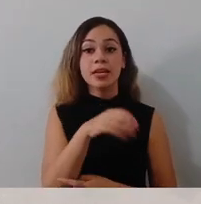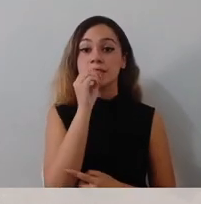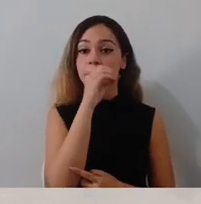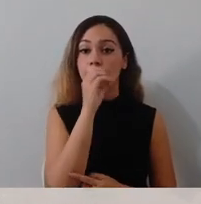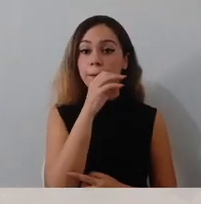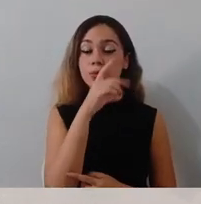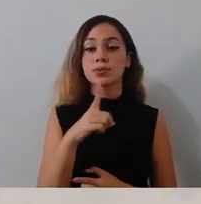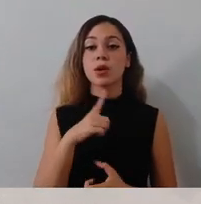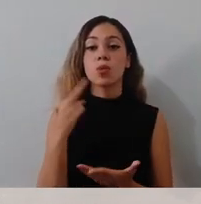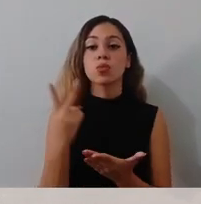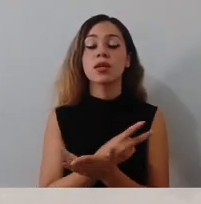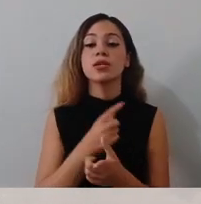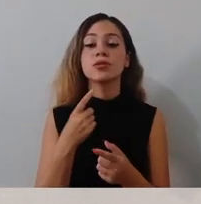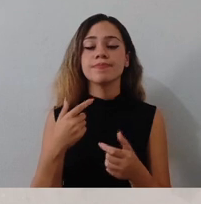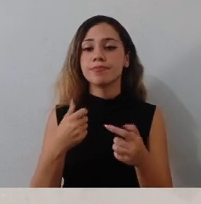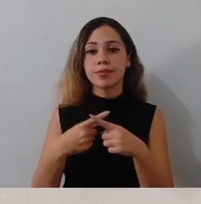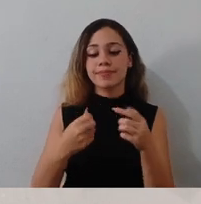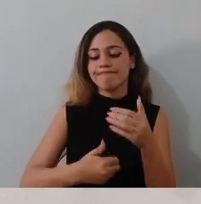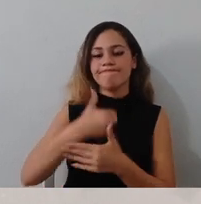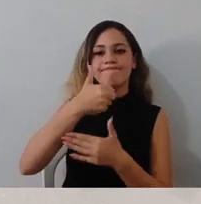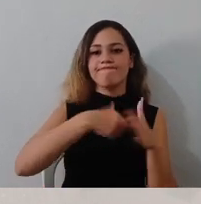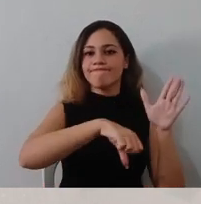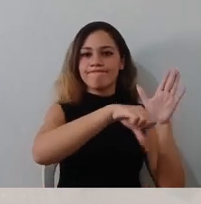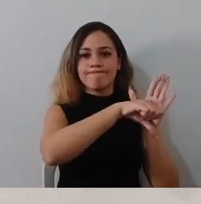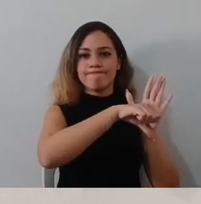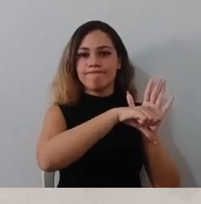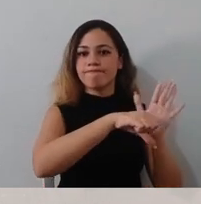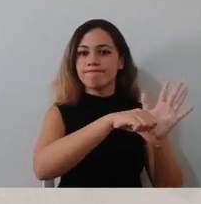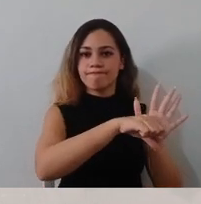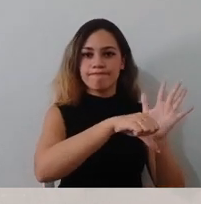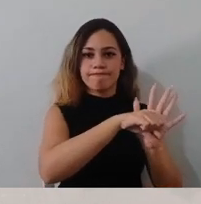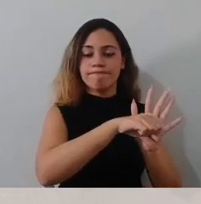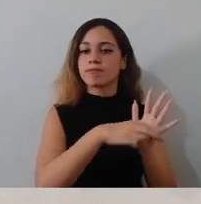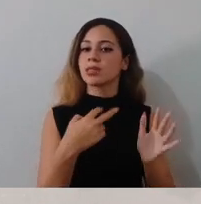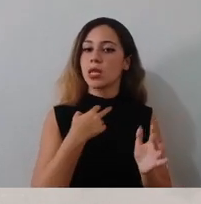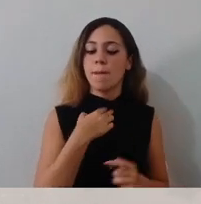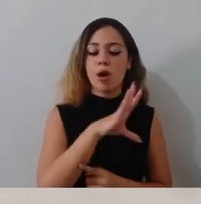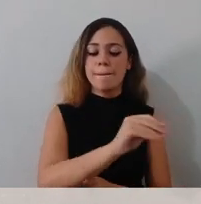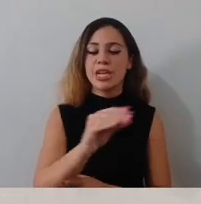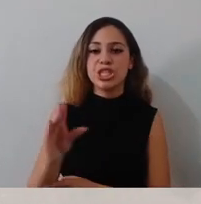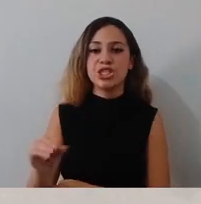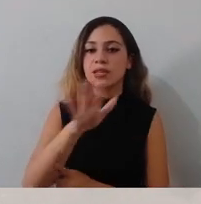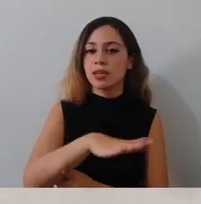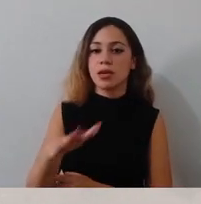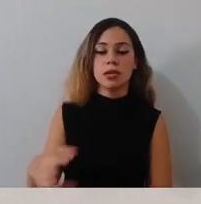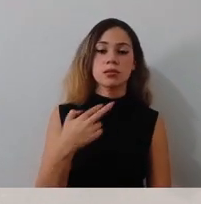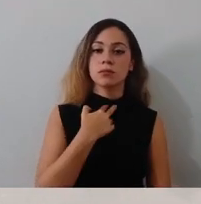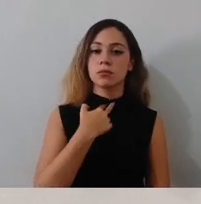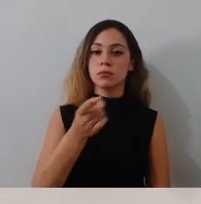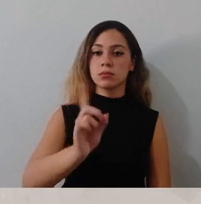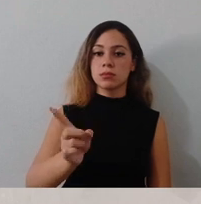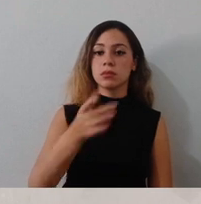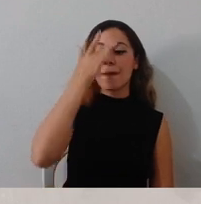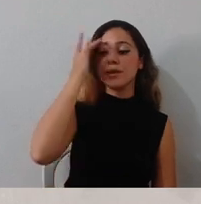Esse abuso, ele se dá... Primeiramente, é crime, pedofilia é crime, não há o que ser dito em relação a isso, mas como eles